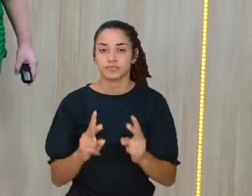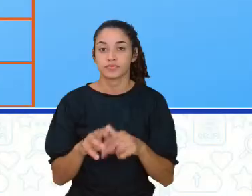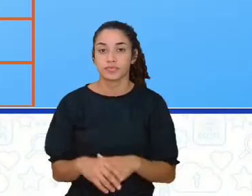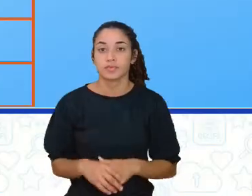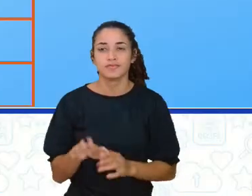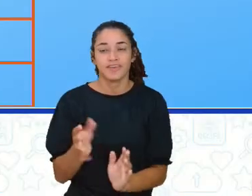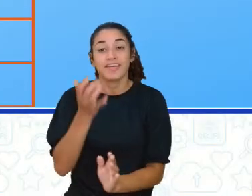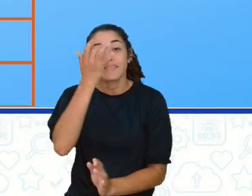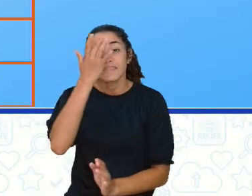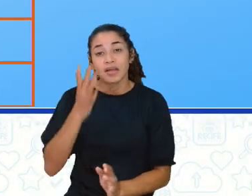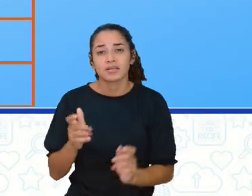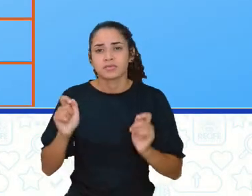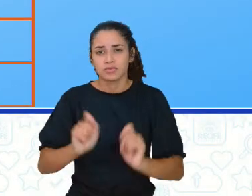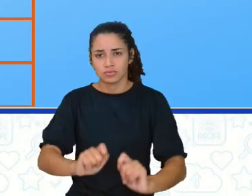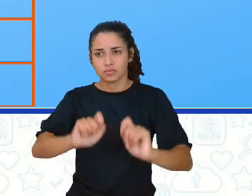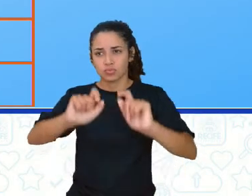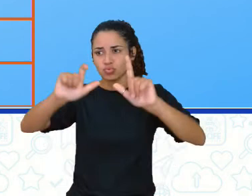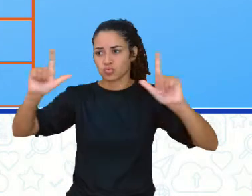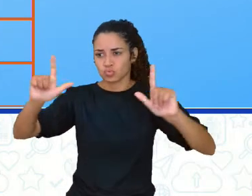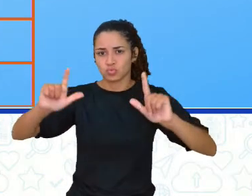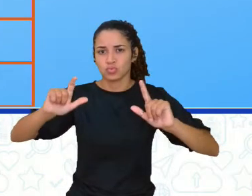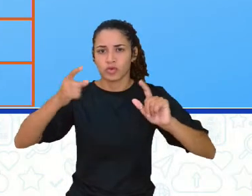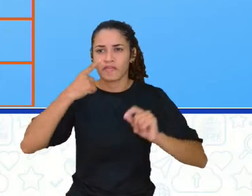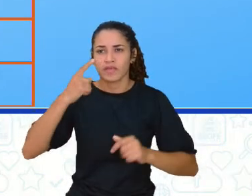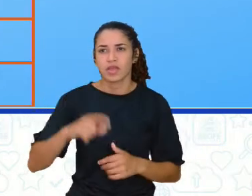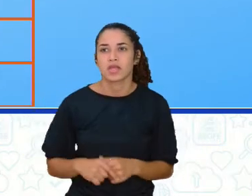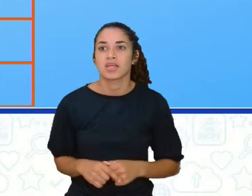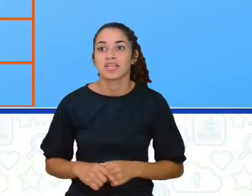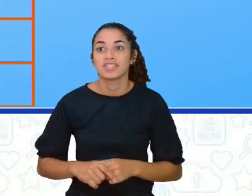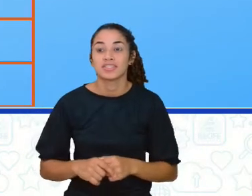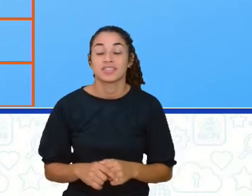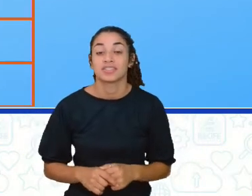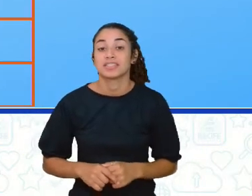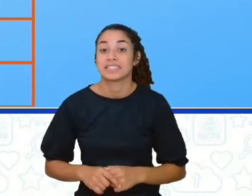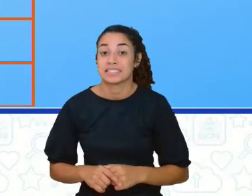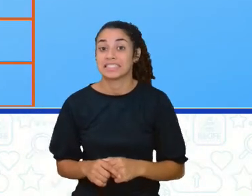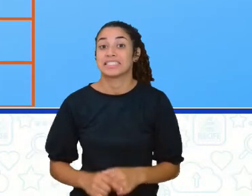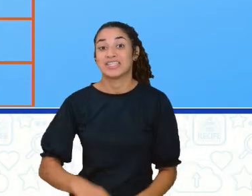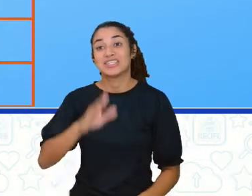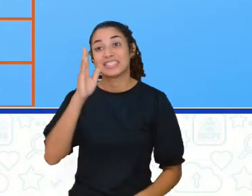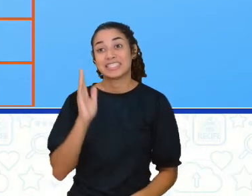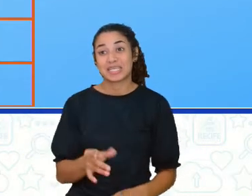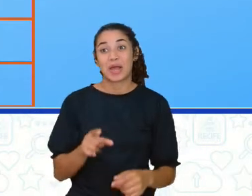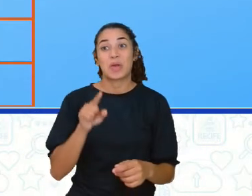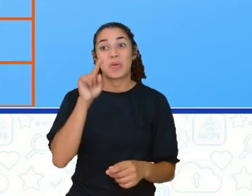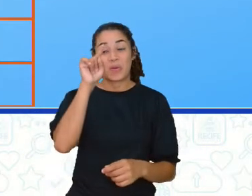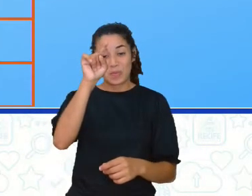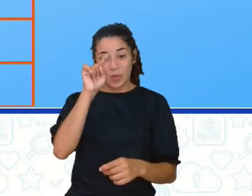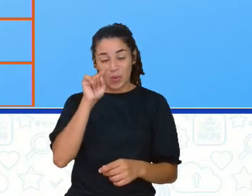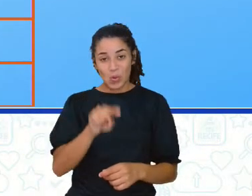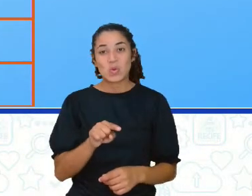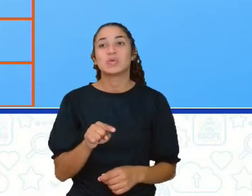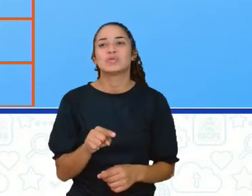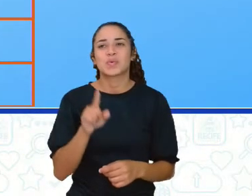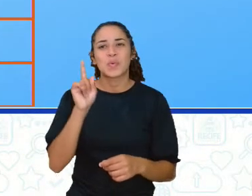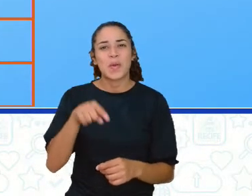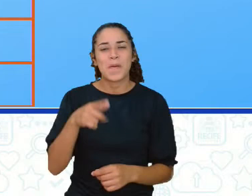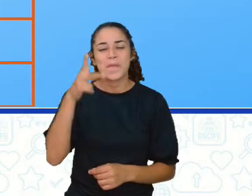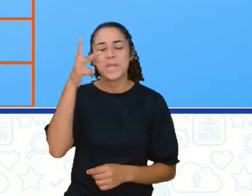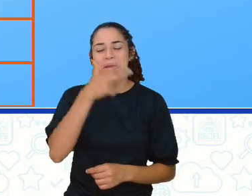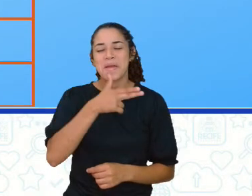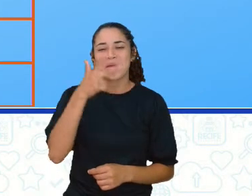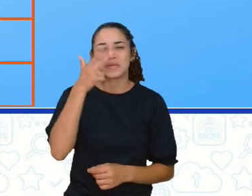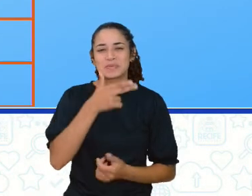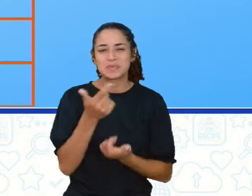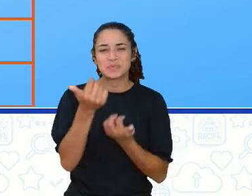Olha como é fácil, dá um zoom. De cara, esses pontos são os mesmos